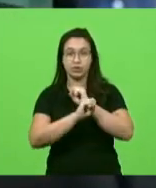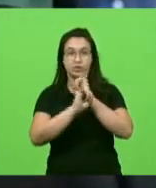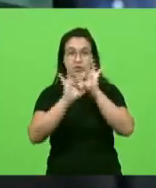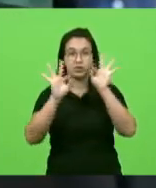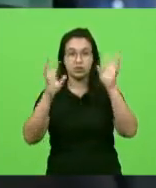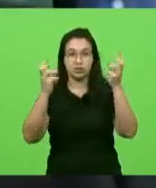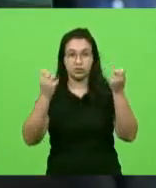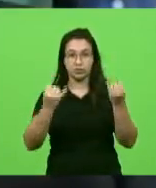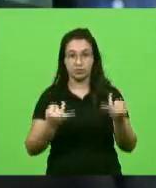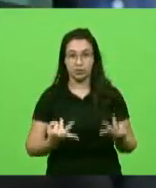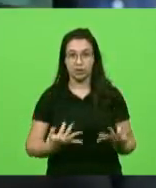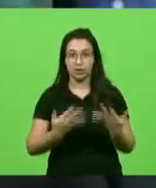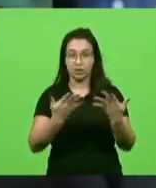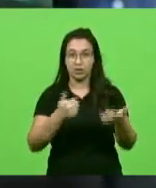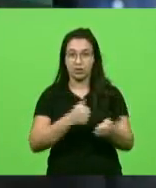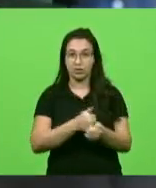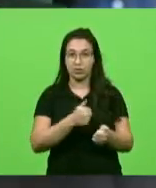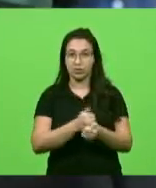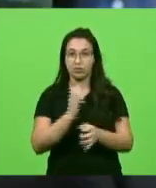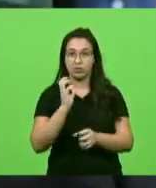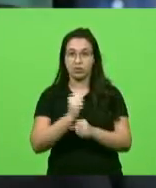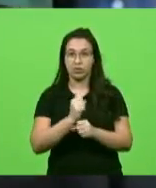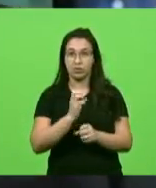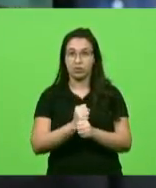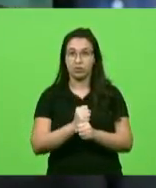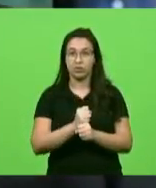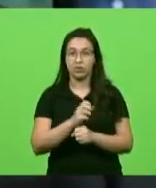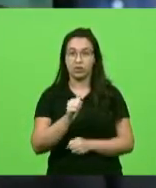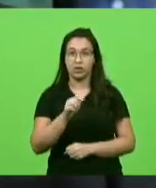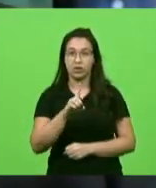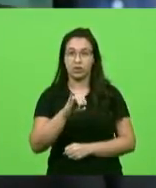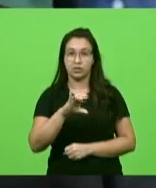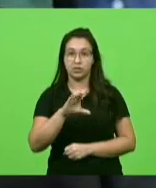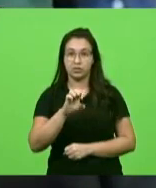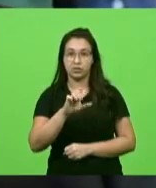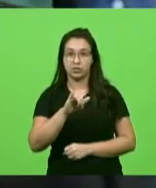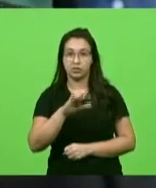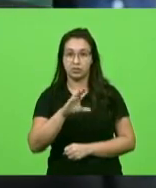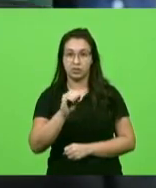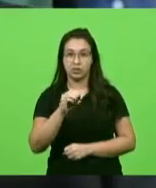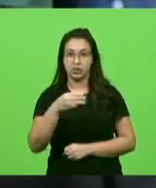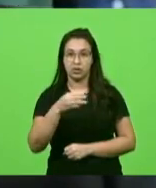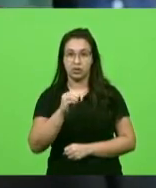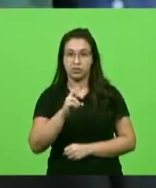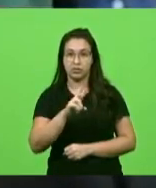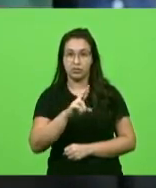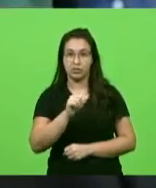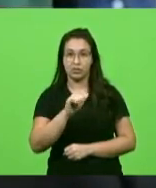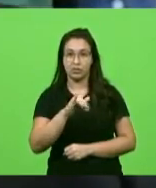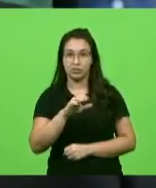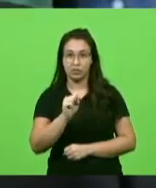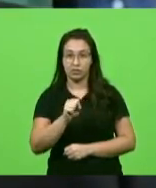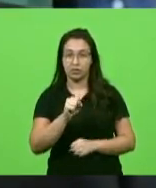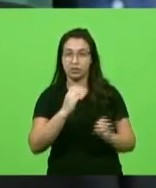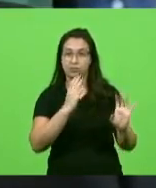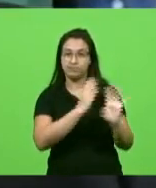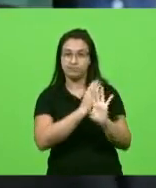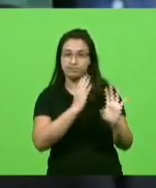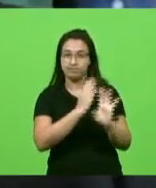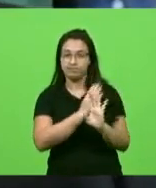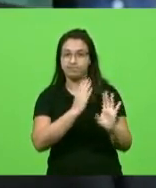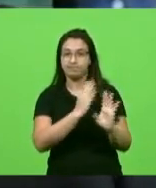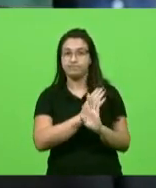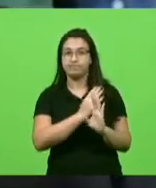depoimento do presidente do Tribunal de Contas o senhor adircélio Moraes Ferreira Junior nos jogos de investigação a